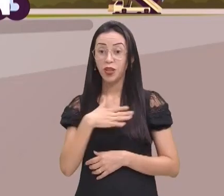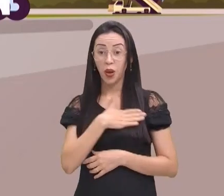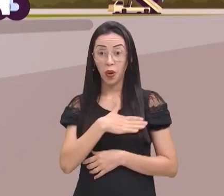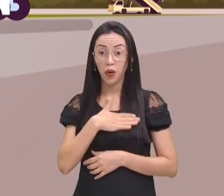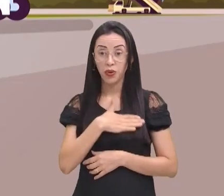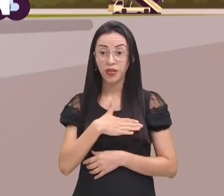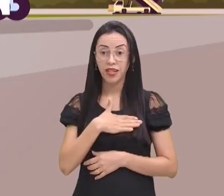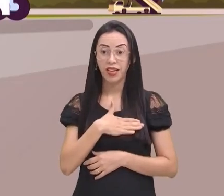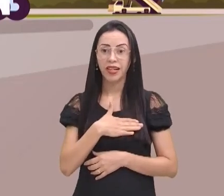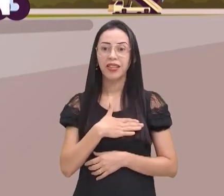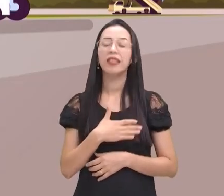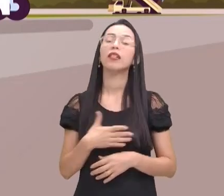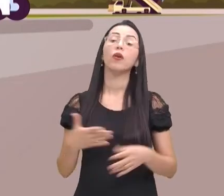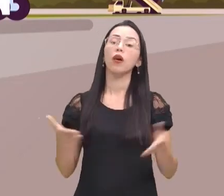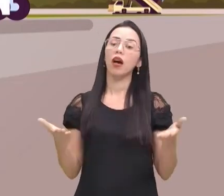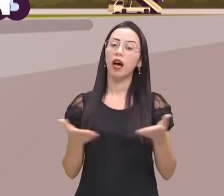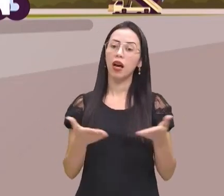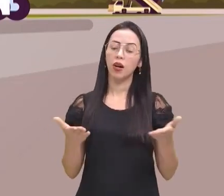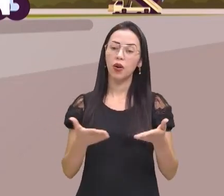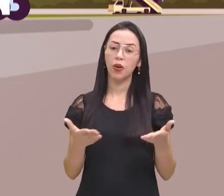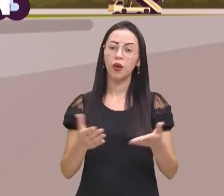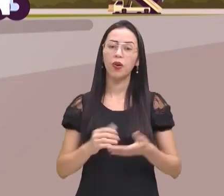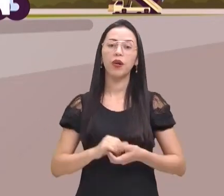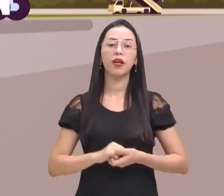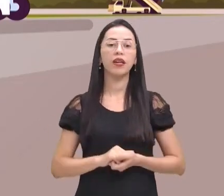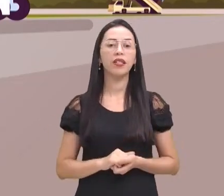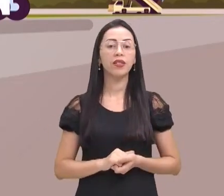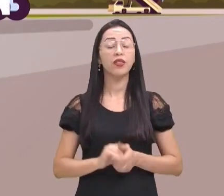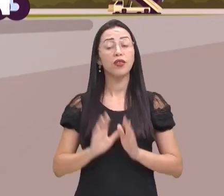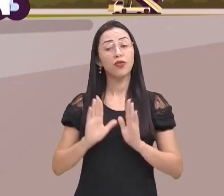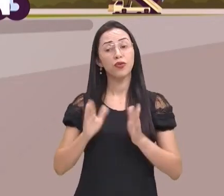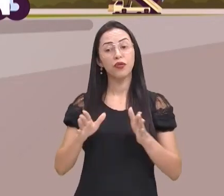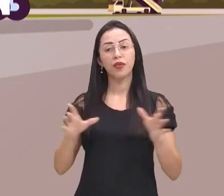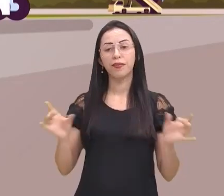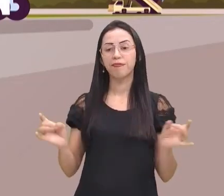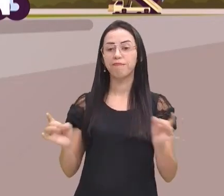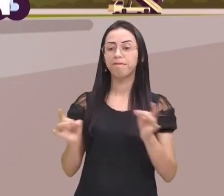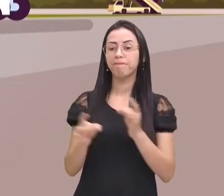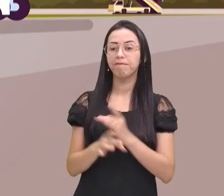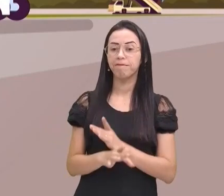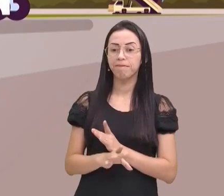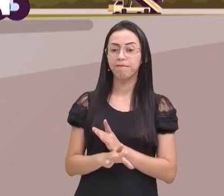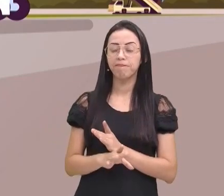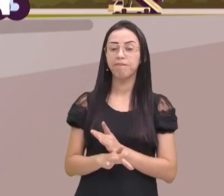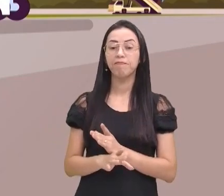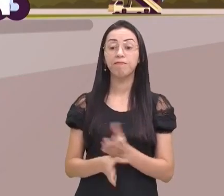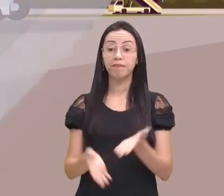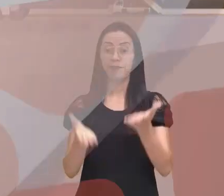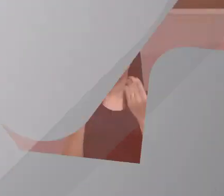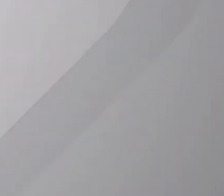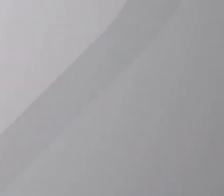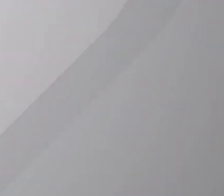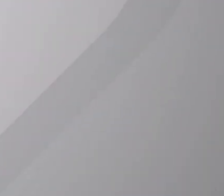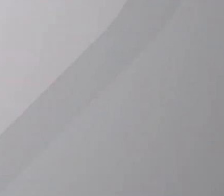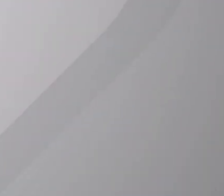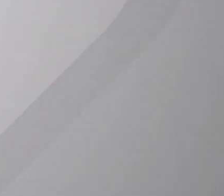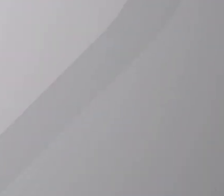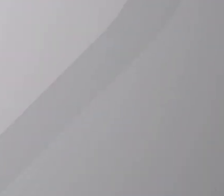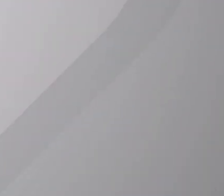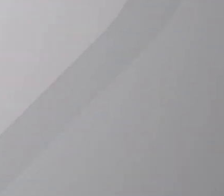viagem? Agora, crianças, chegou a hora das nossas considerações finais. Vamos lá?